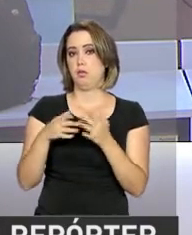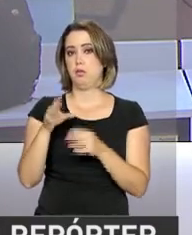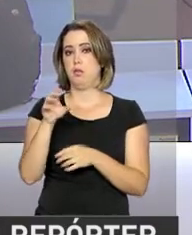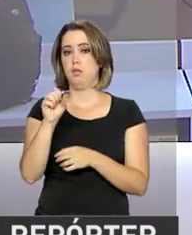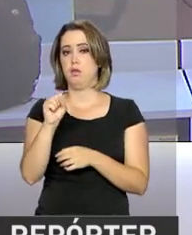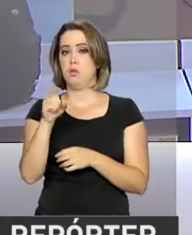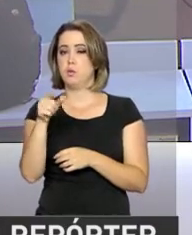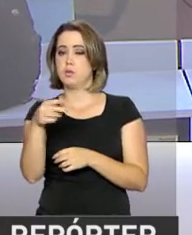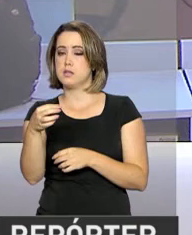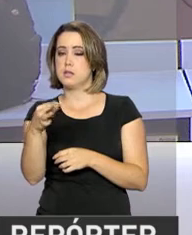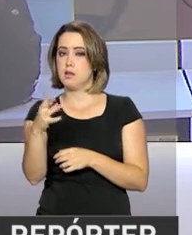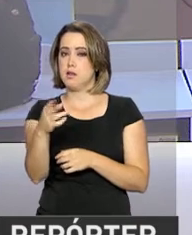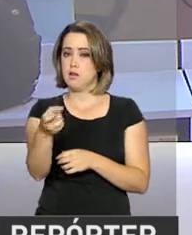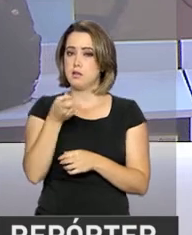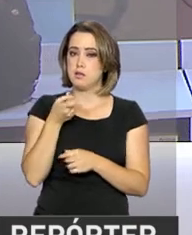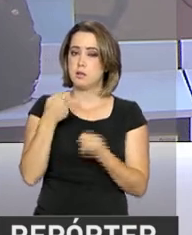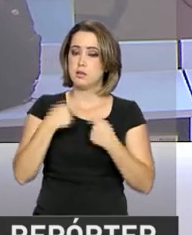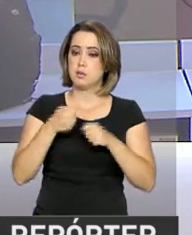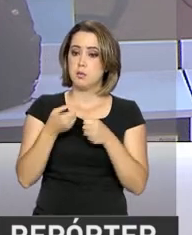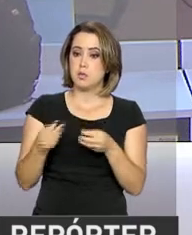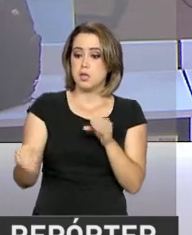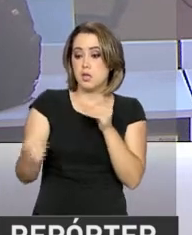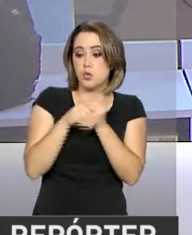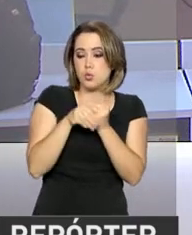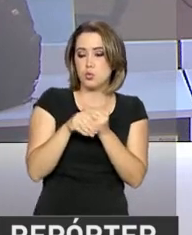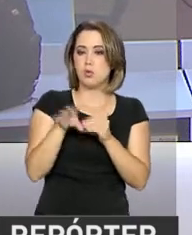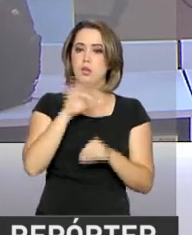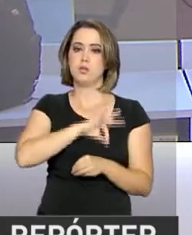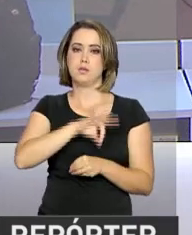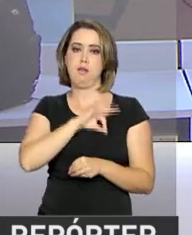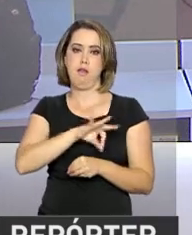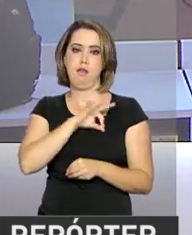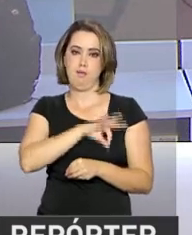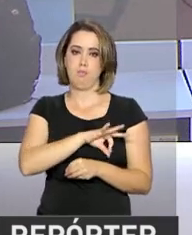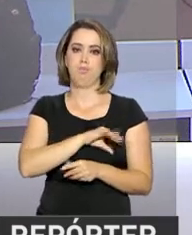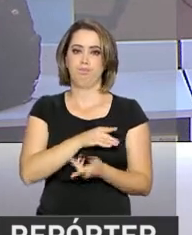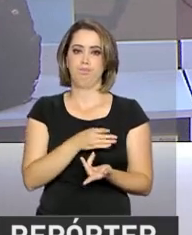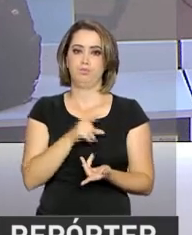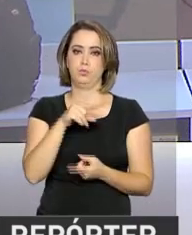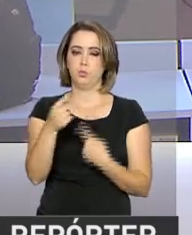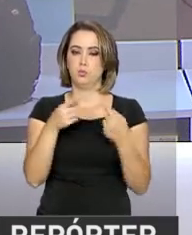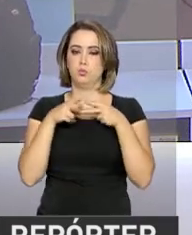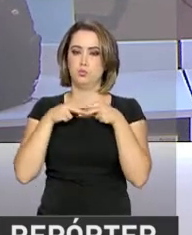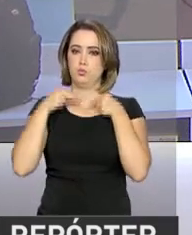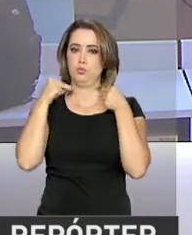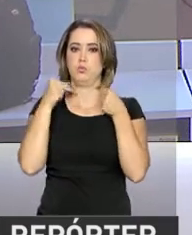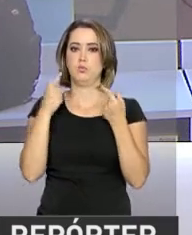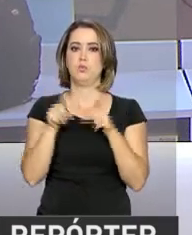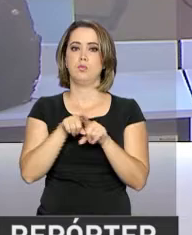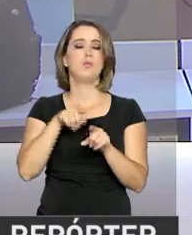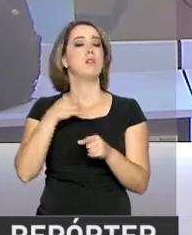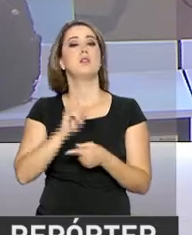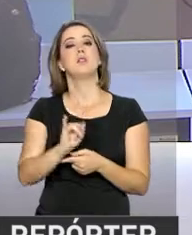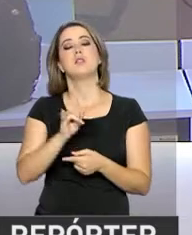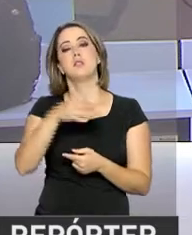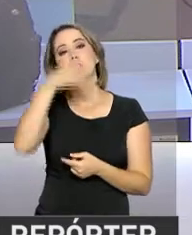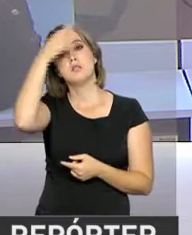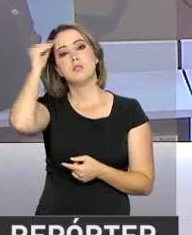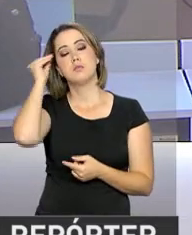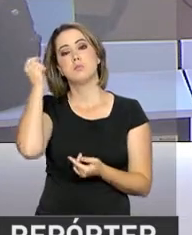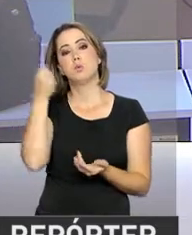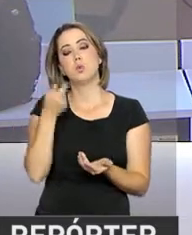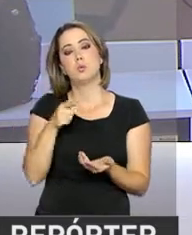das gorjetas deve ser incorporado ao salário dos garçons as empresas que descumprirem os acordos de pagamento estão